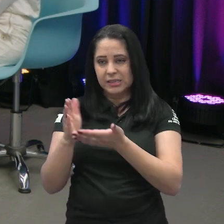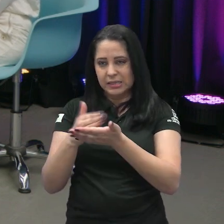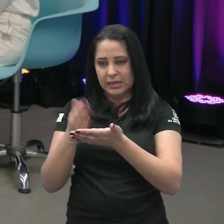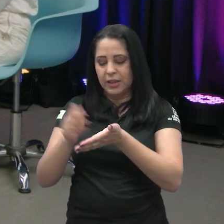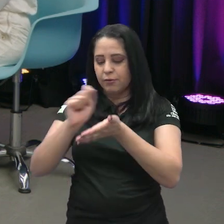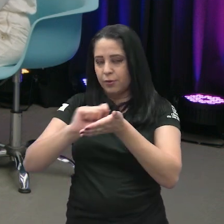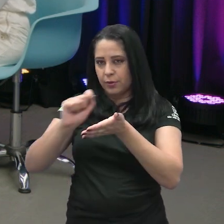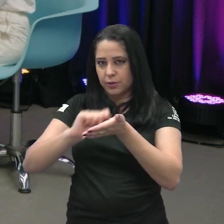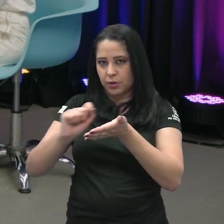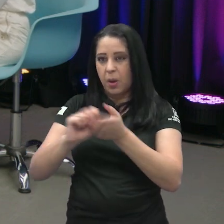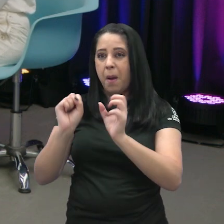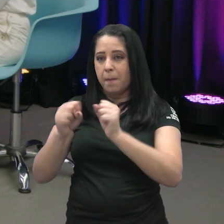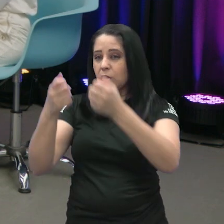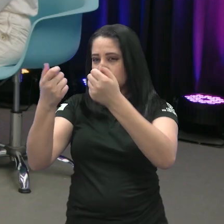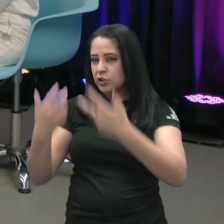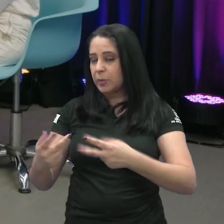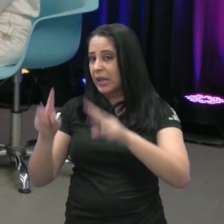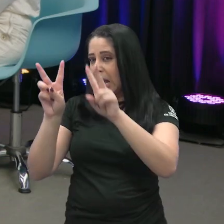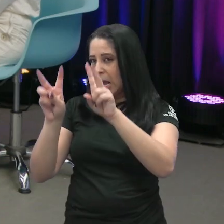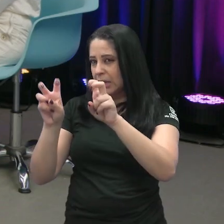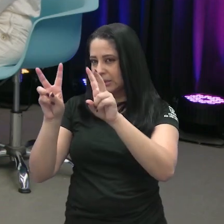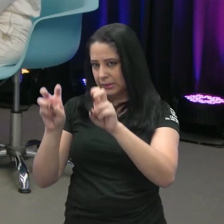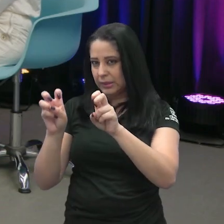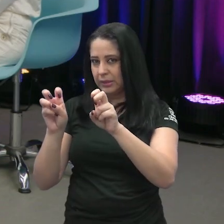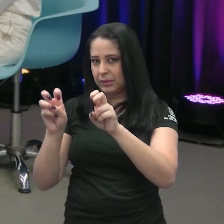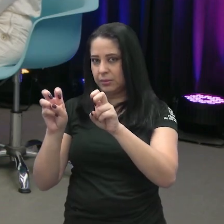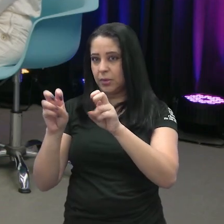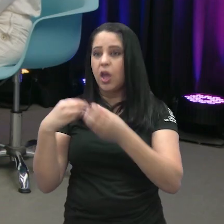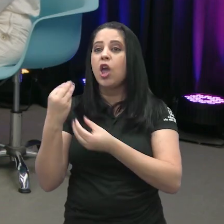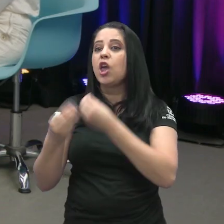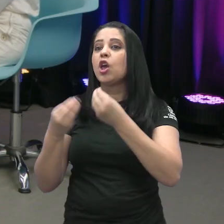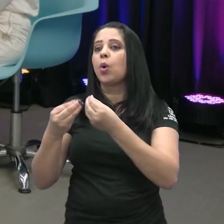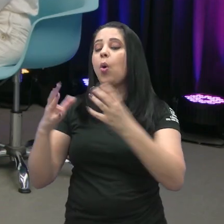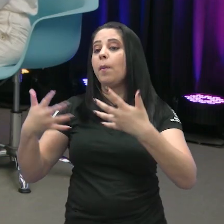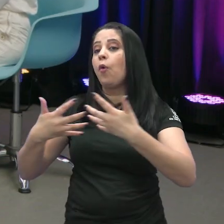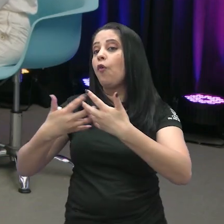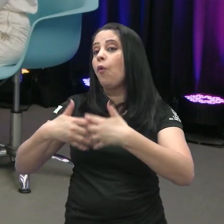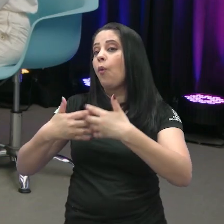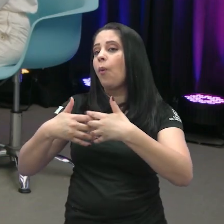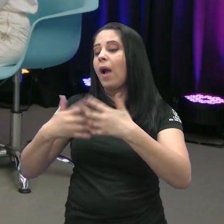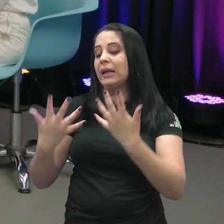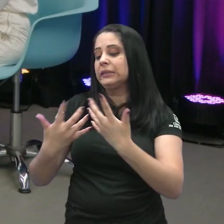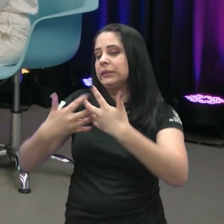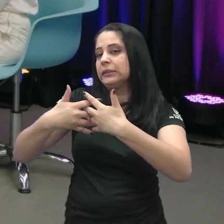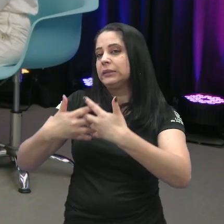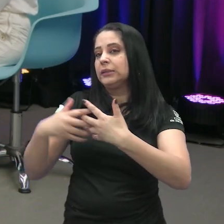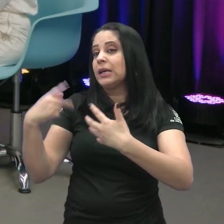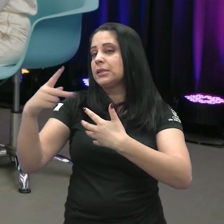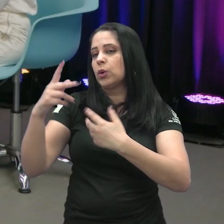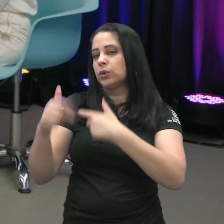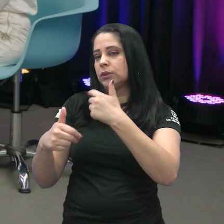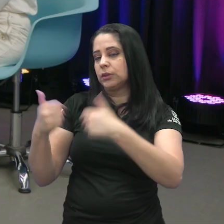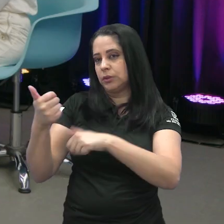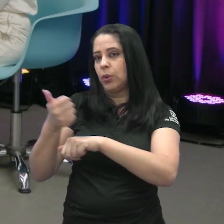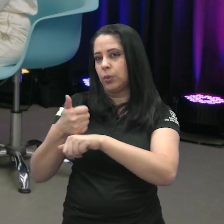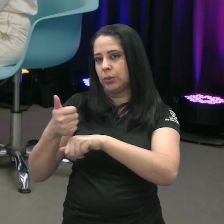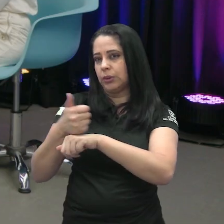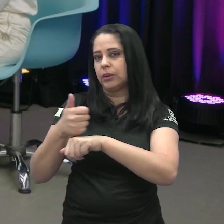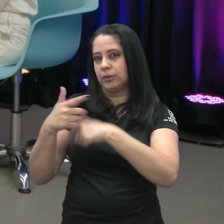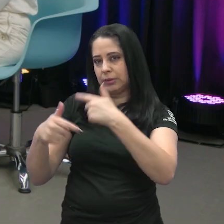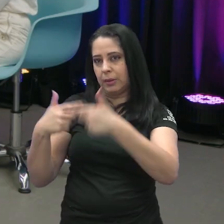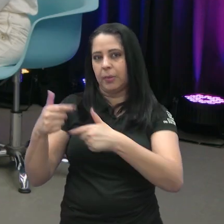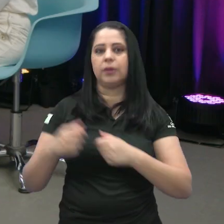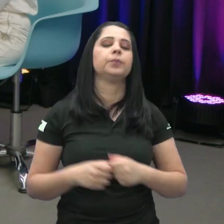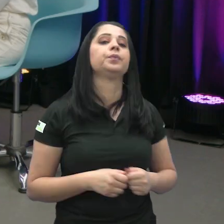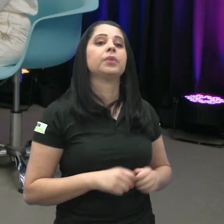nos contar mais sobre o tema desses livros e como eles se conectam com o seu trabalho com mulheres? Isso. Sou coautora com um ex-sócio